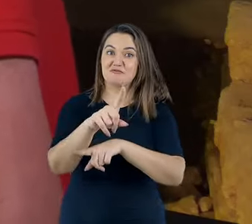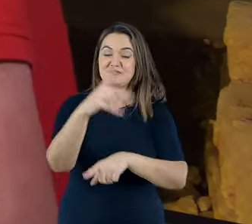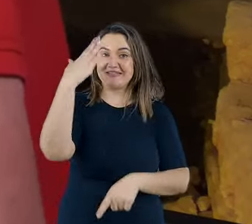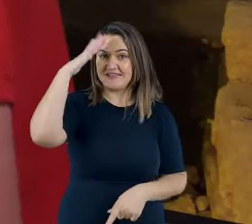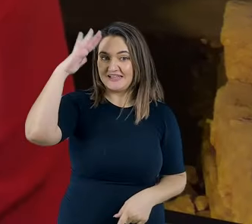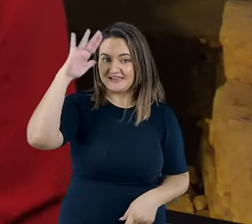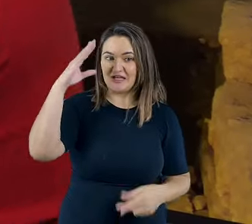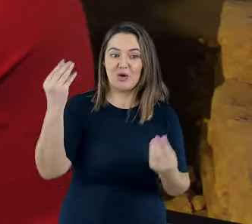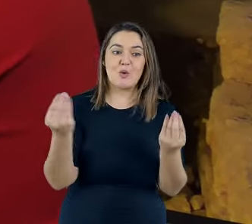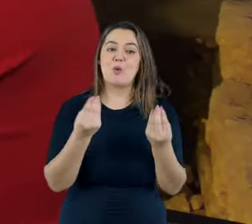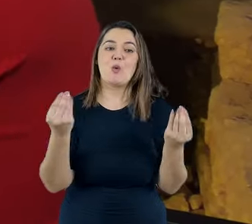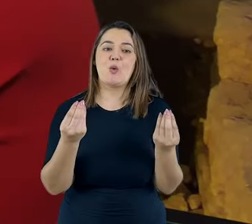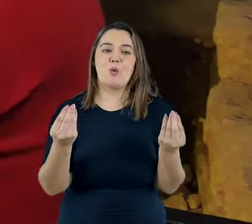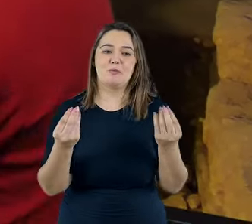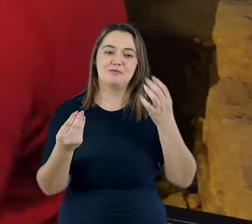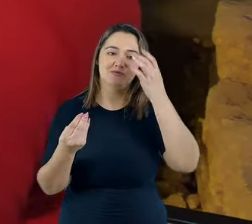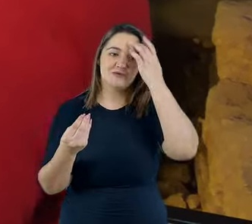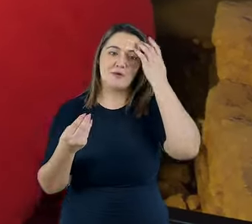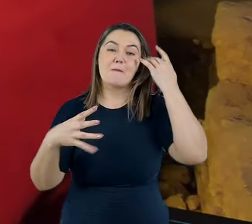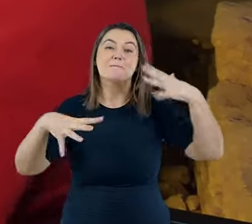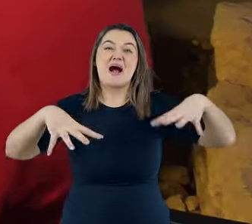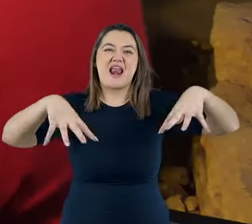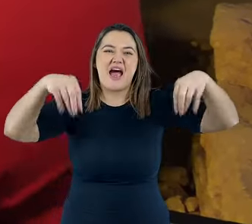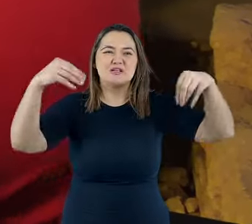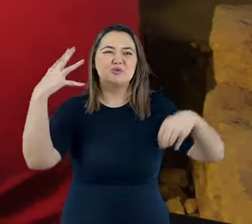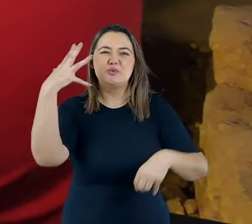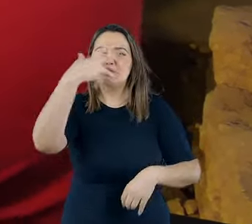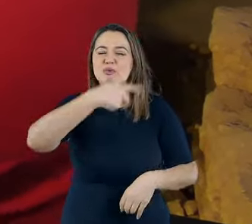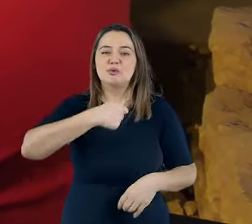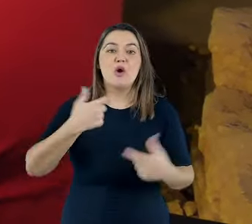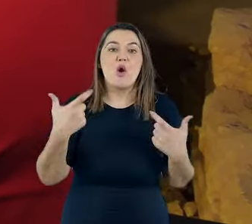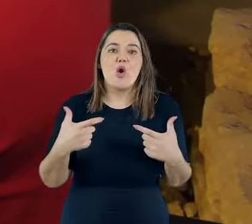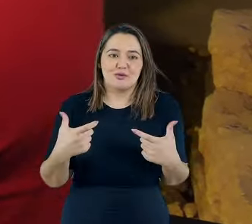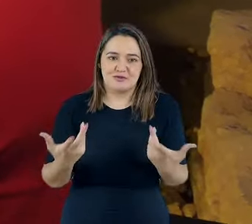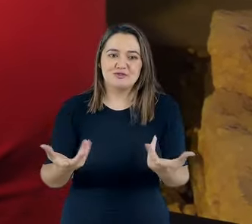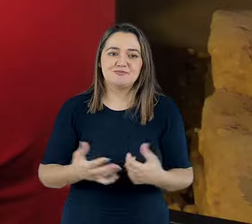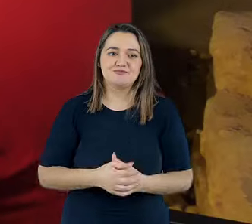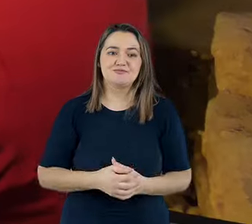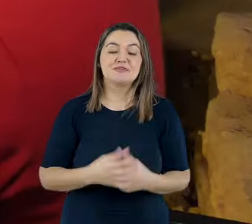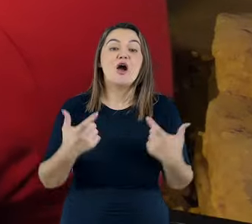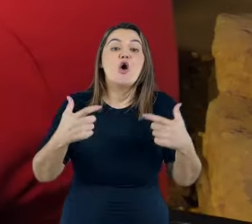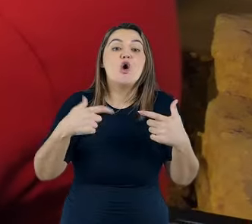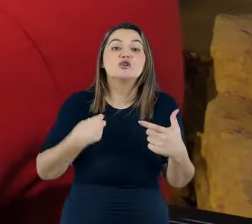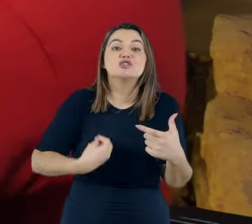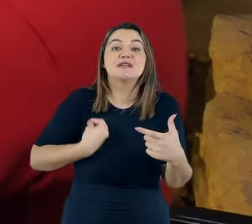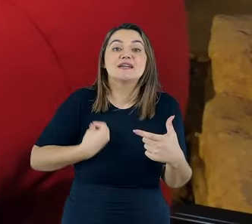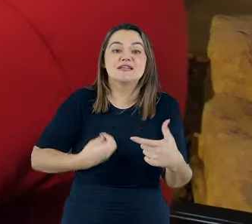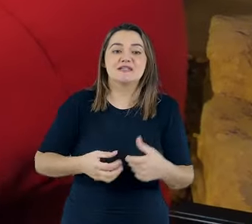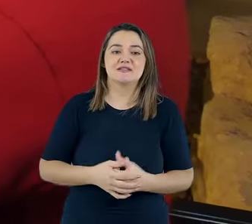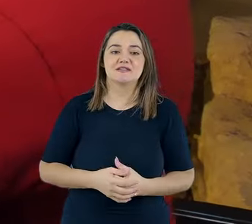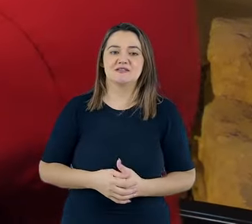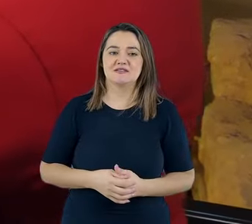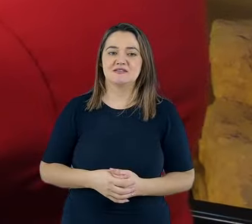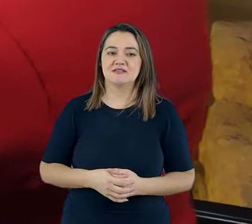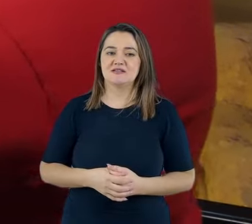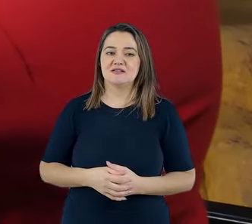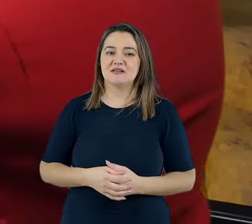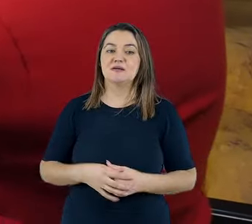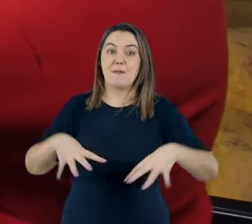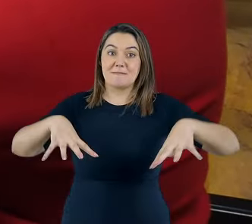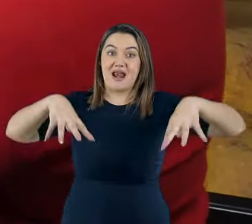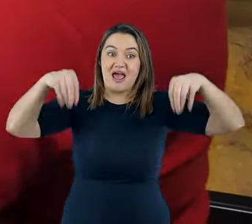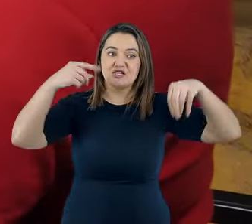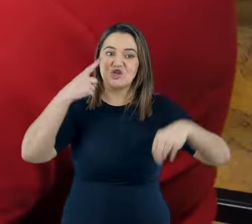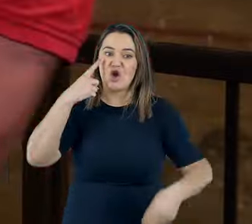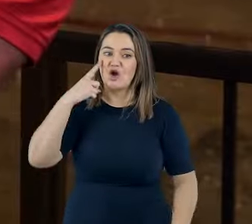ideia, o pessoal de casa tem uma ideia, como seria esse palácio e onde é que nós estamos aqui? Então, onde é que nós estamos aqui aproximadamente? Nós estaríamos debaixo,